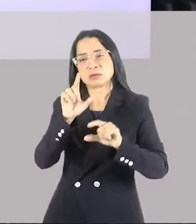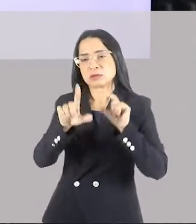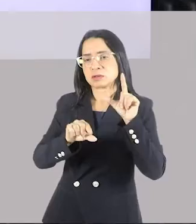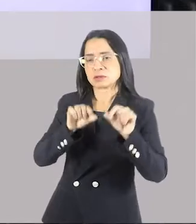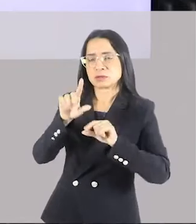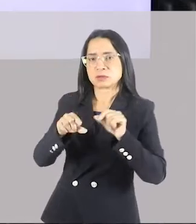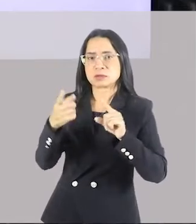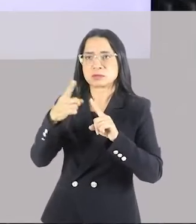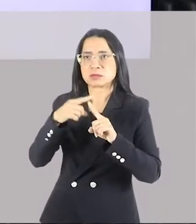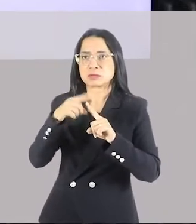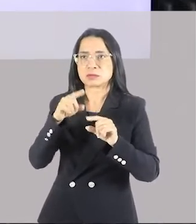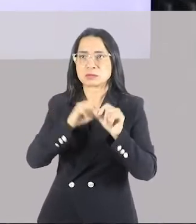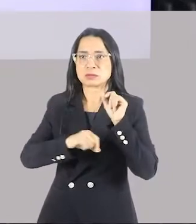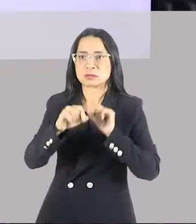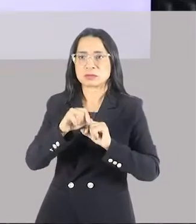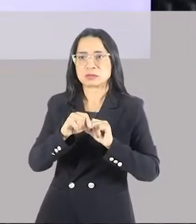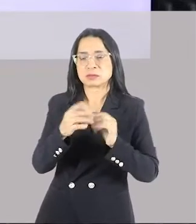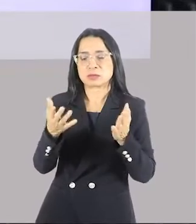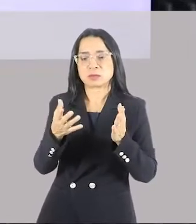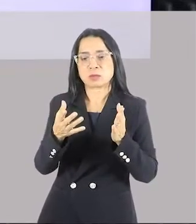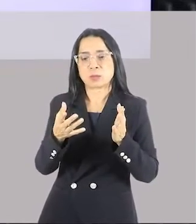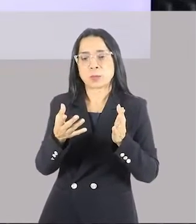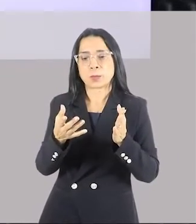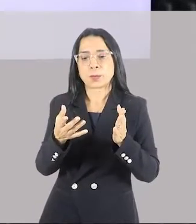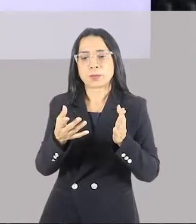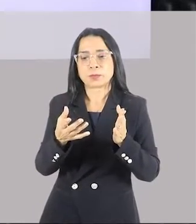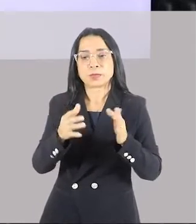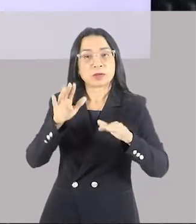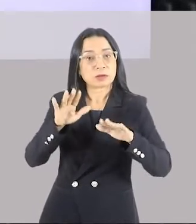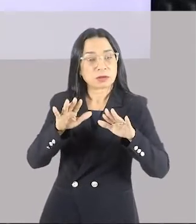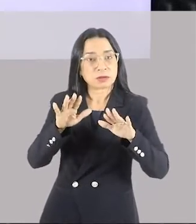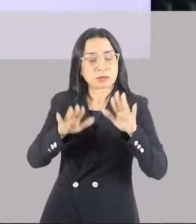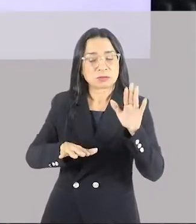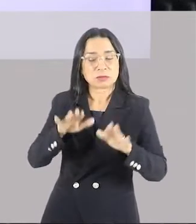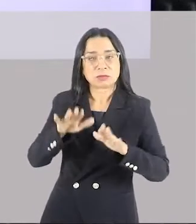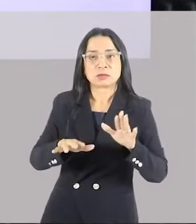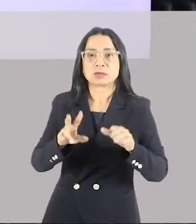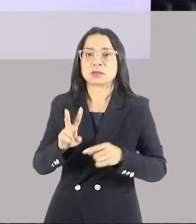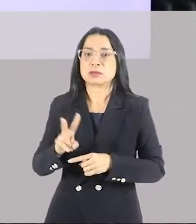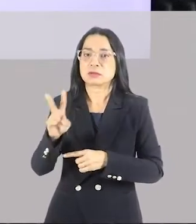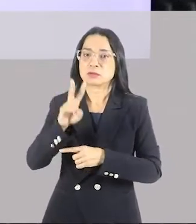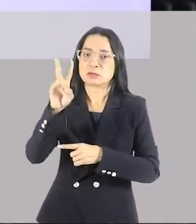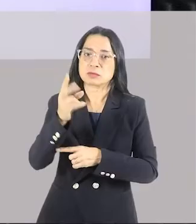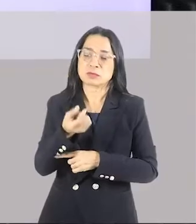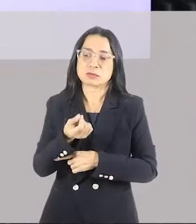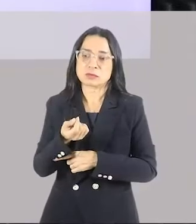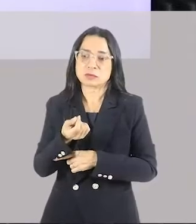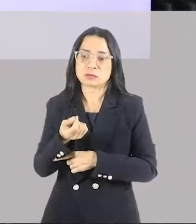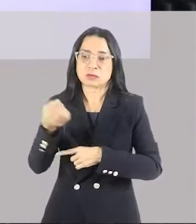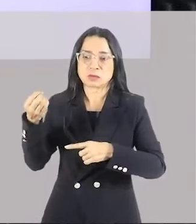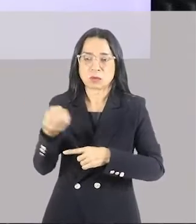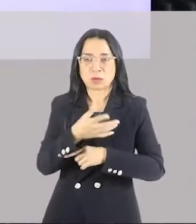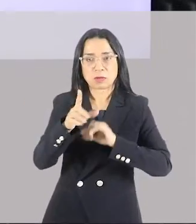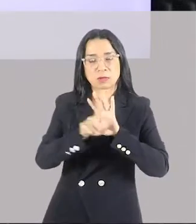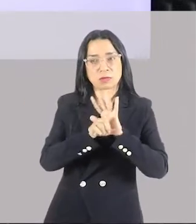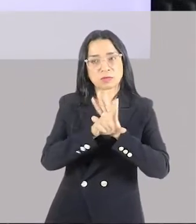escolheríamos o tipo da modalidade licitatória a depender do valor estimado. Com a nova lei, a